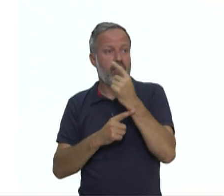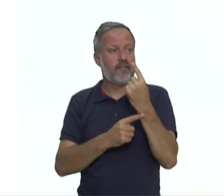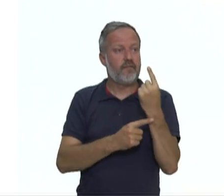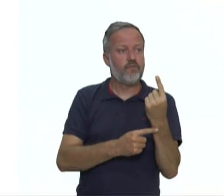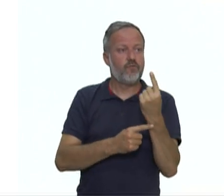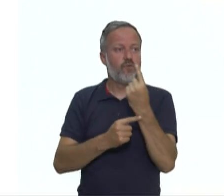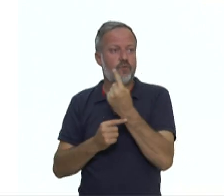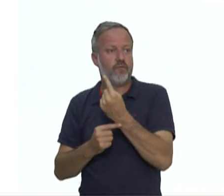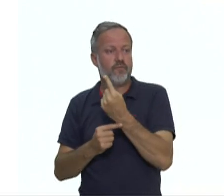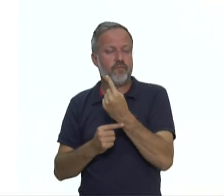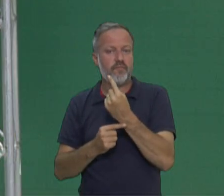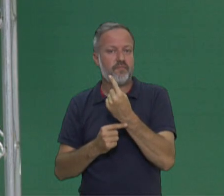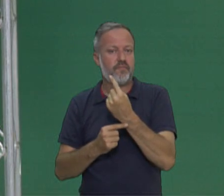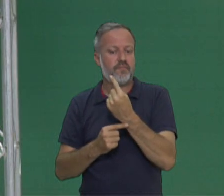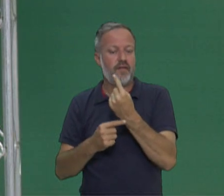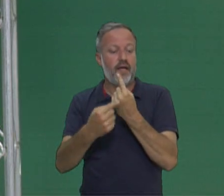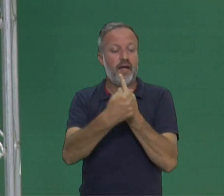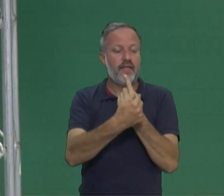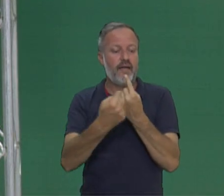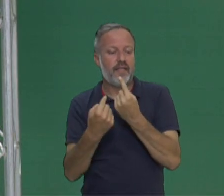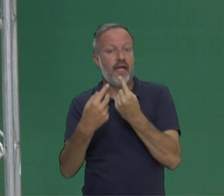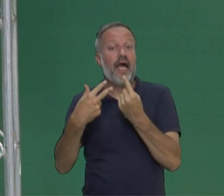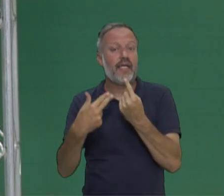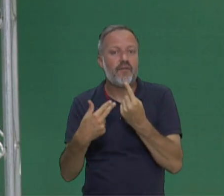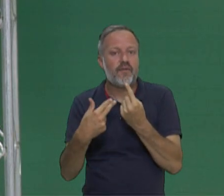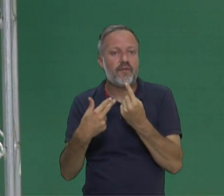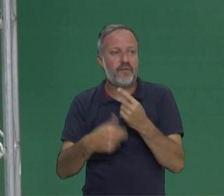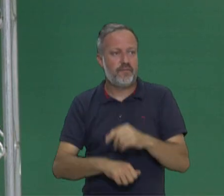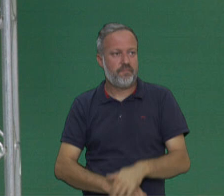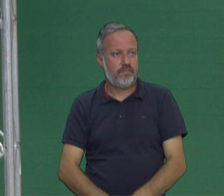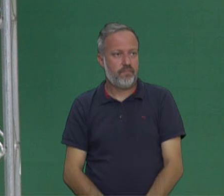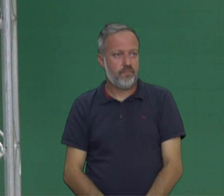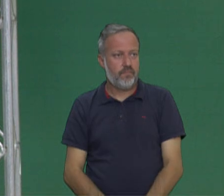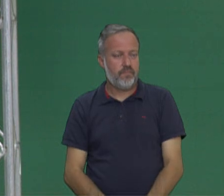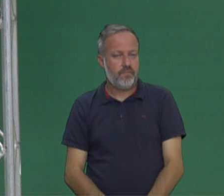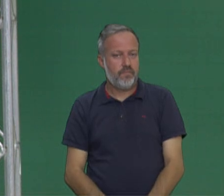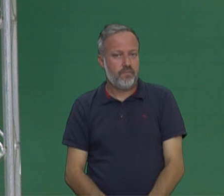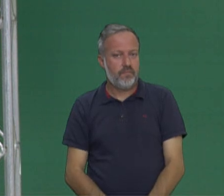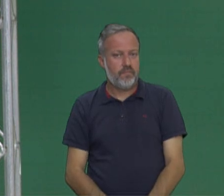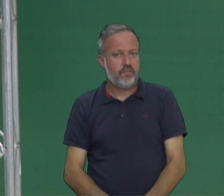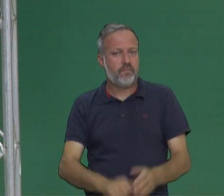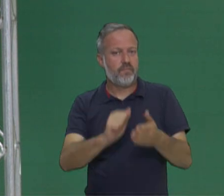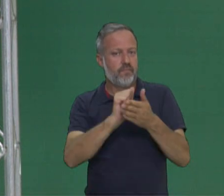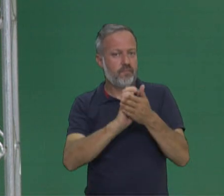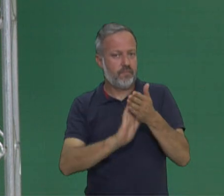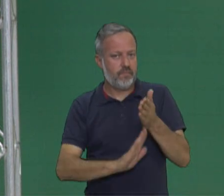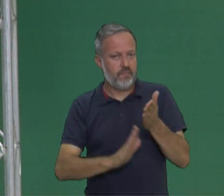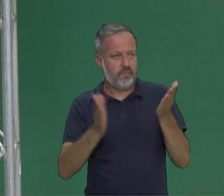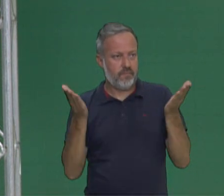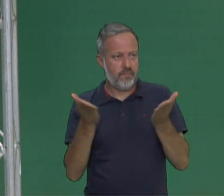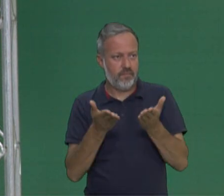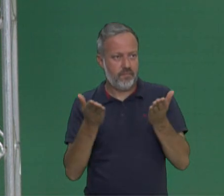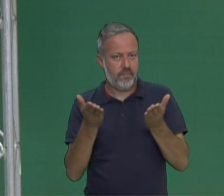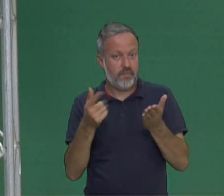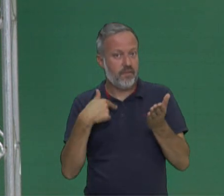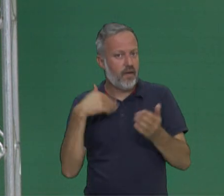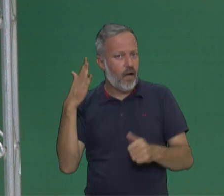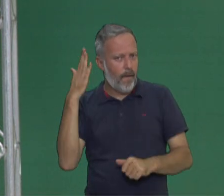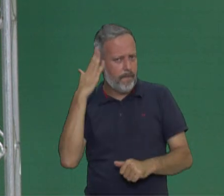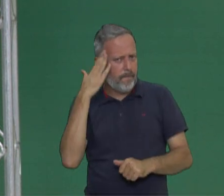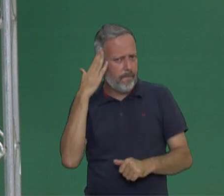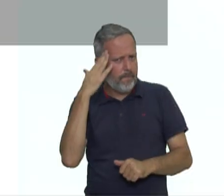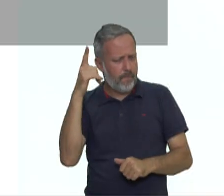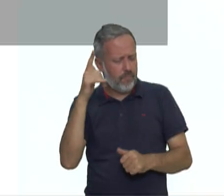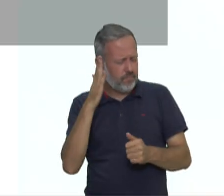atômicos diferentes, número atômicos diferentes. Beleza? Olá, um exercício para vocês. Esse vai exigir um raciocínio um pouquinho